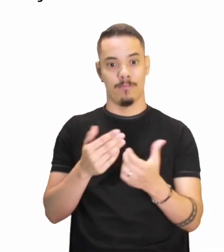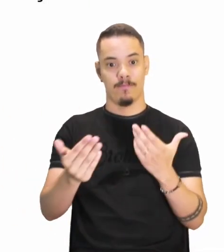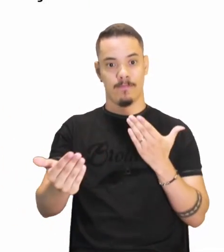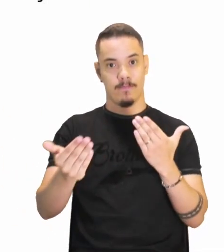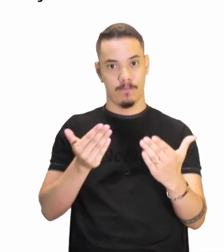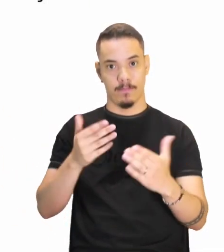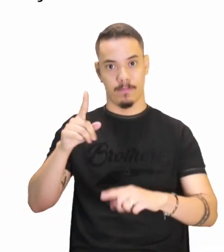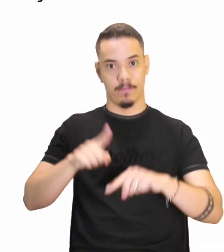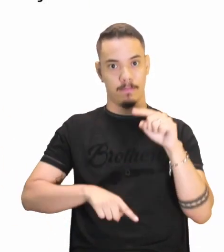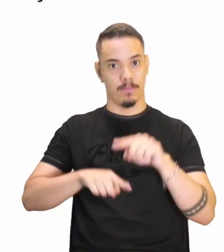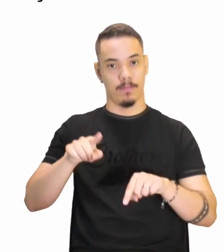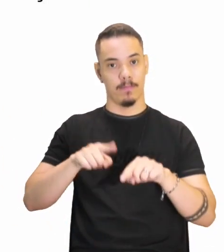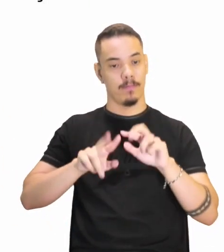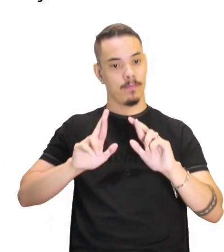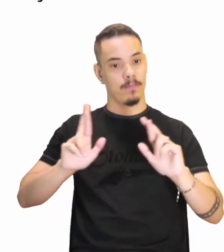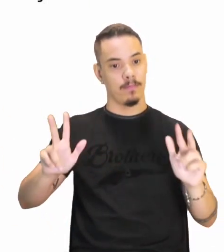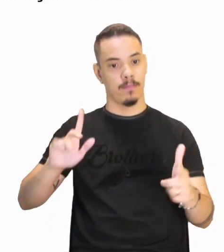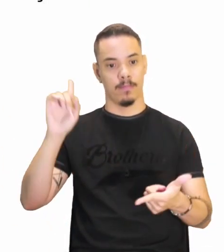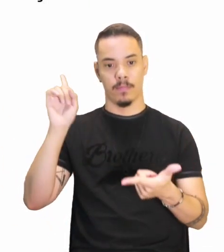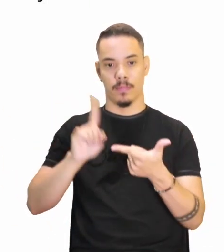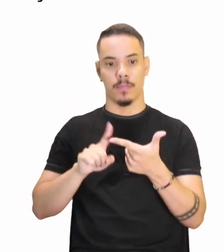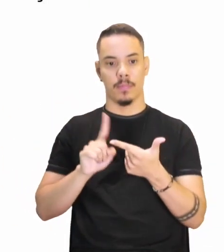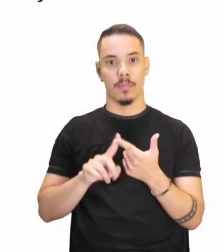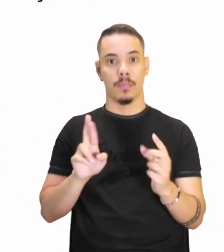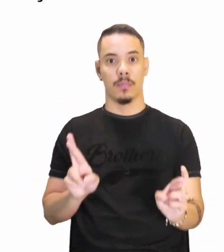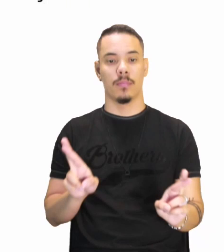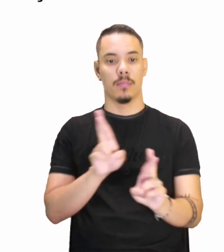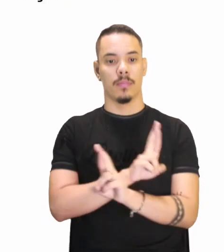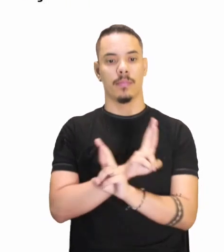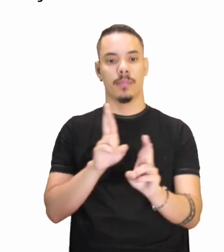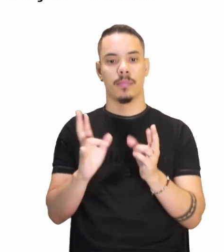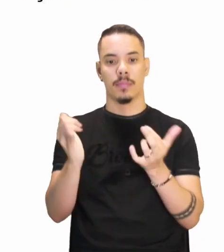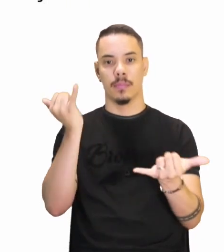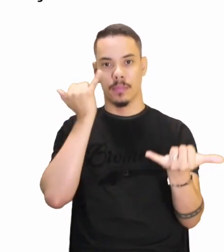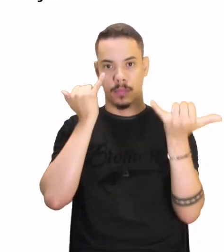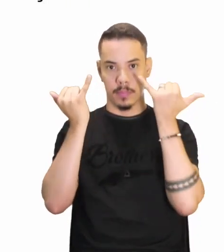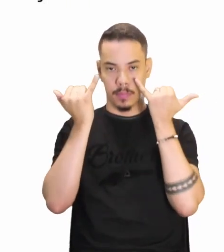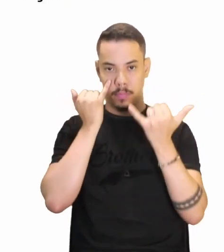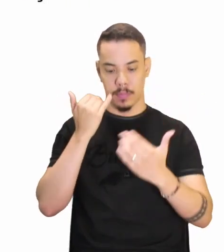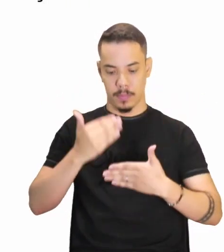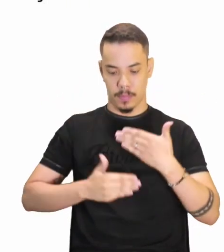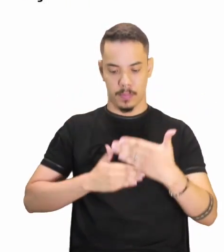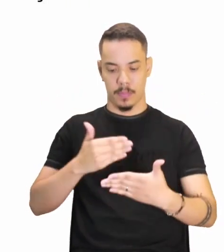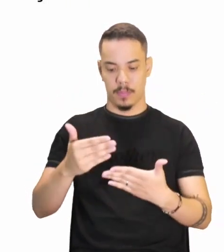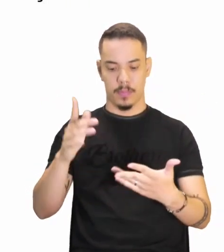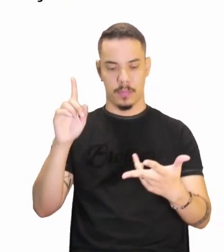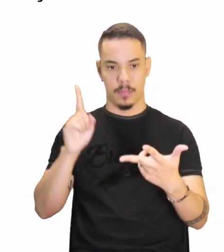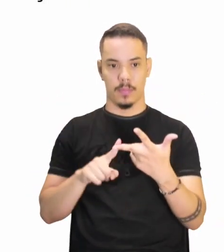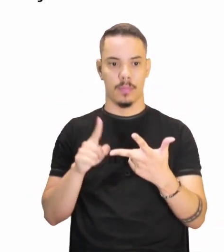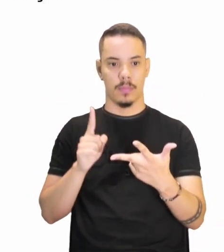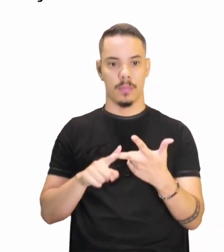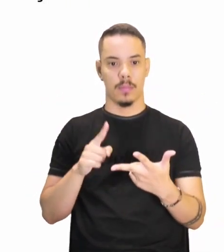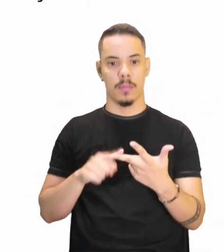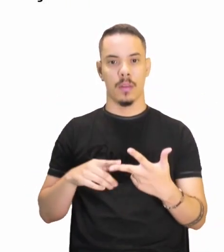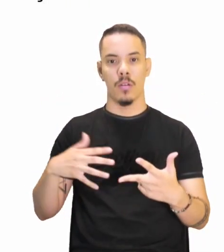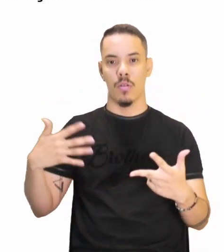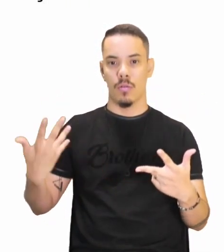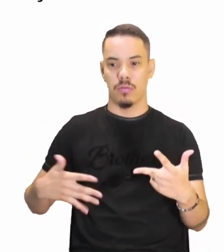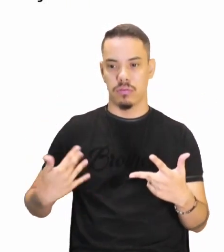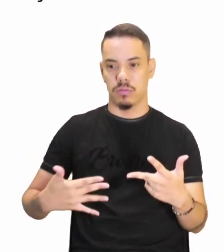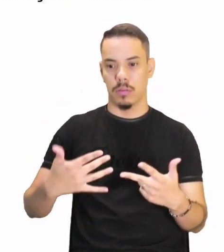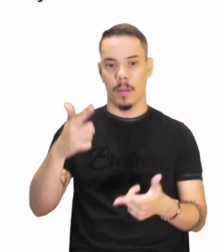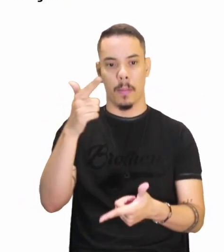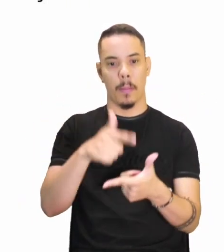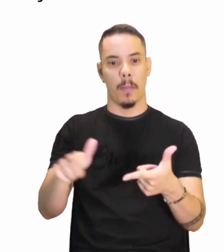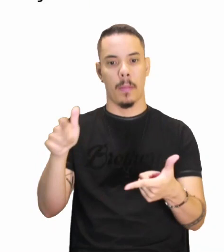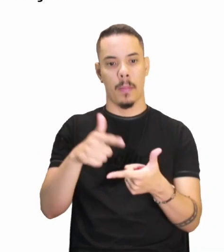opostos B relacionar informações gradativas C identificar um